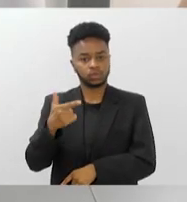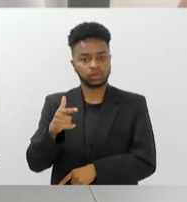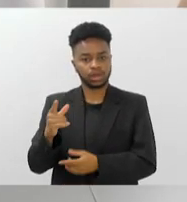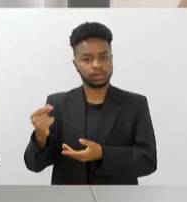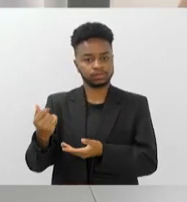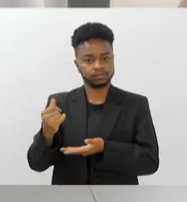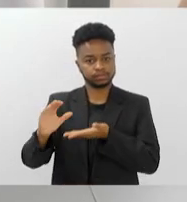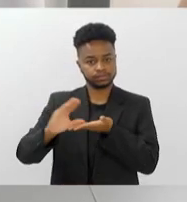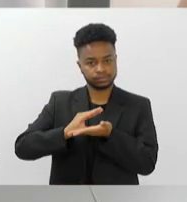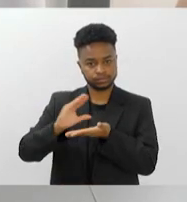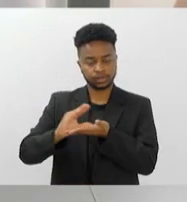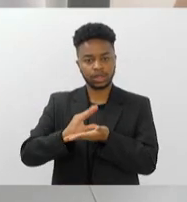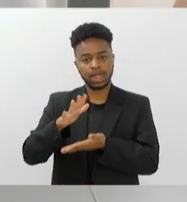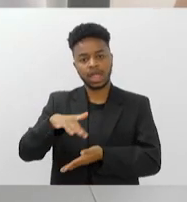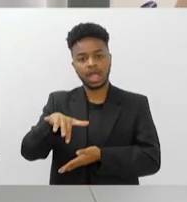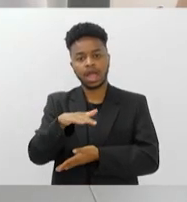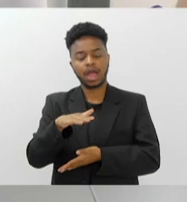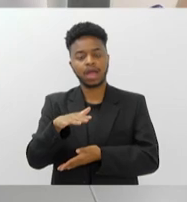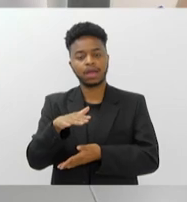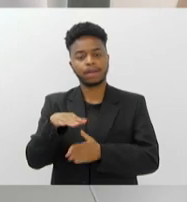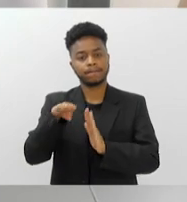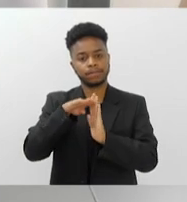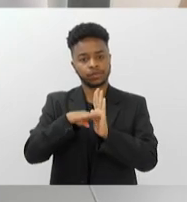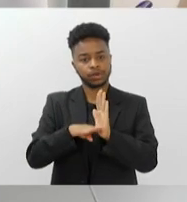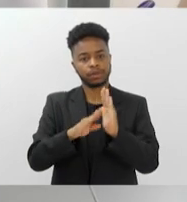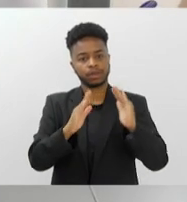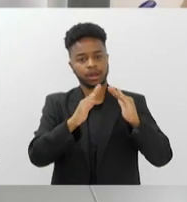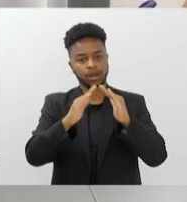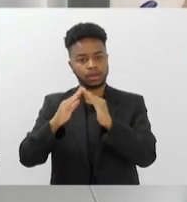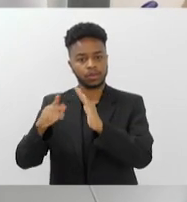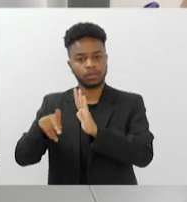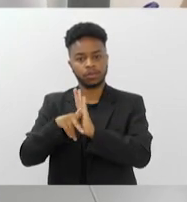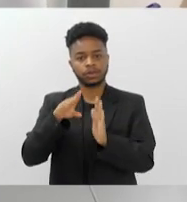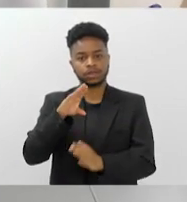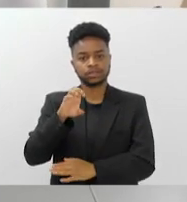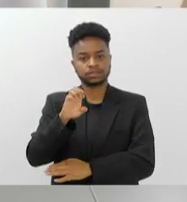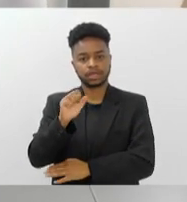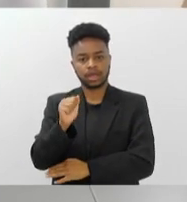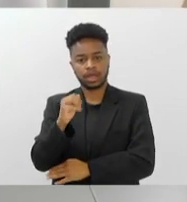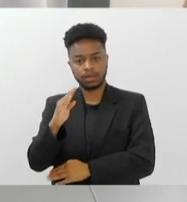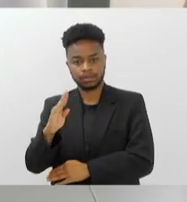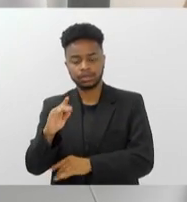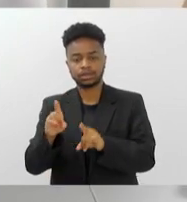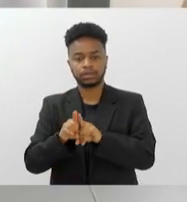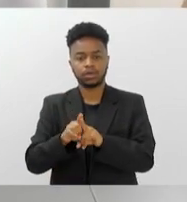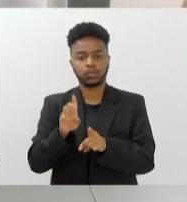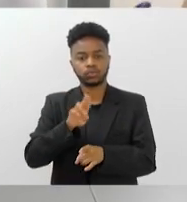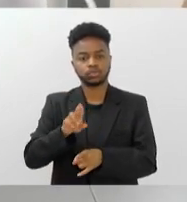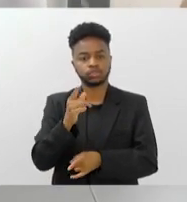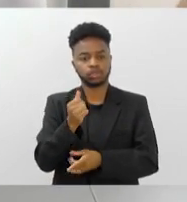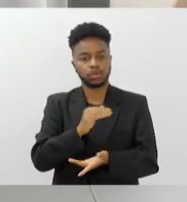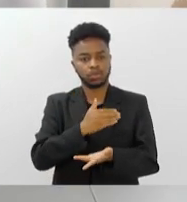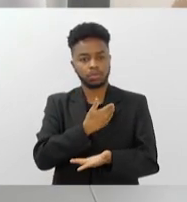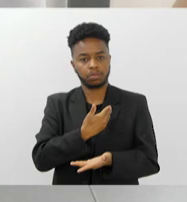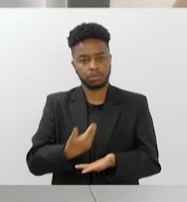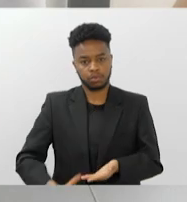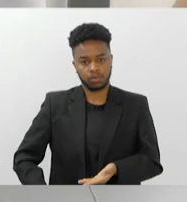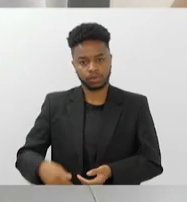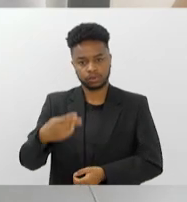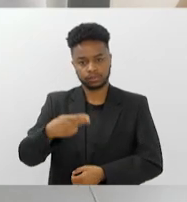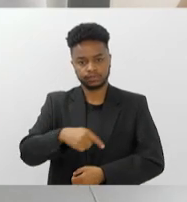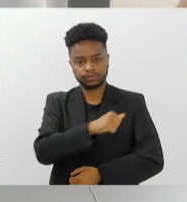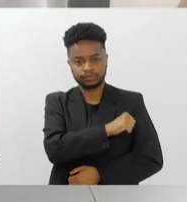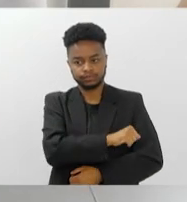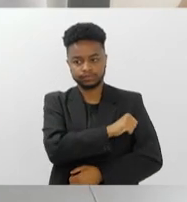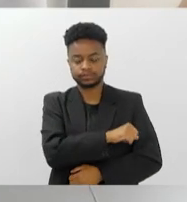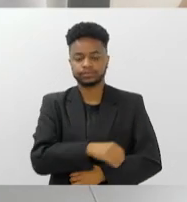programas habitacionais implantados pela SEAB, com recursos públicos no âmbito do Estado do Rio